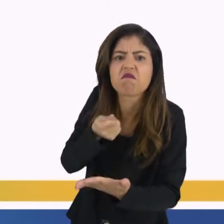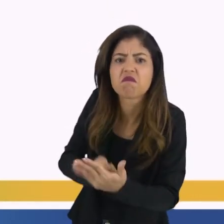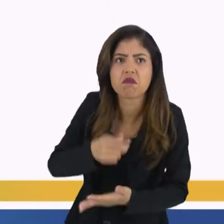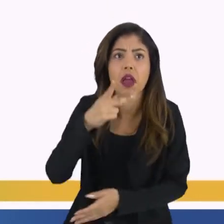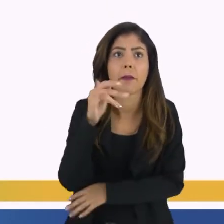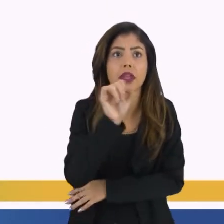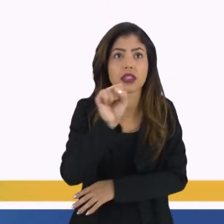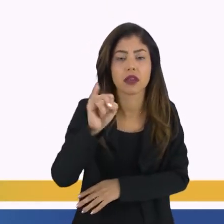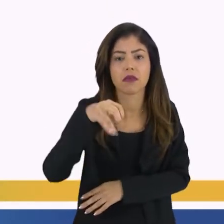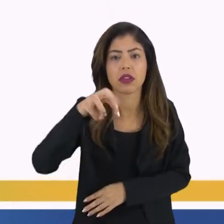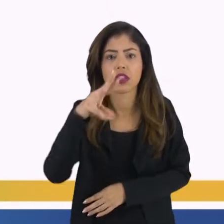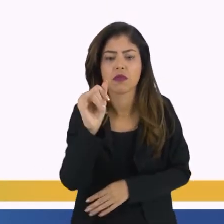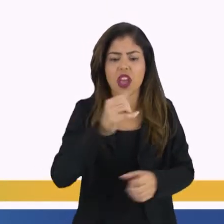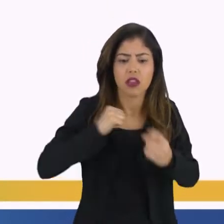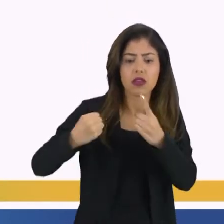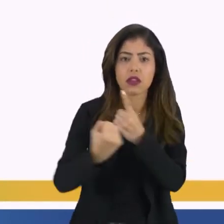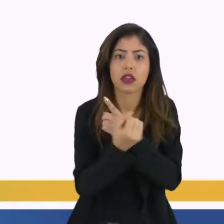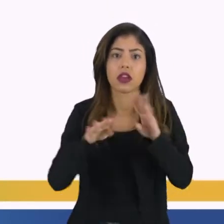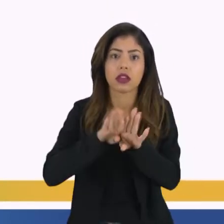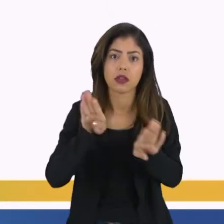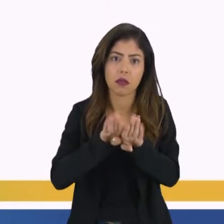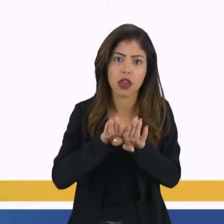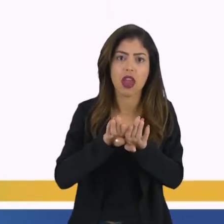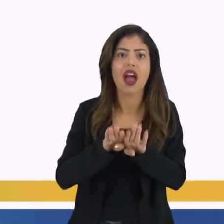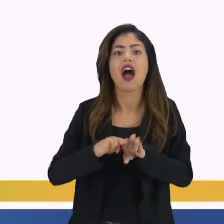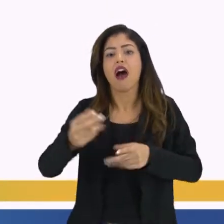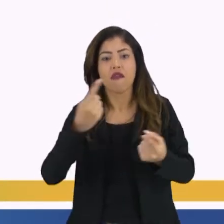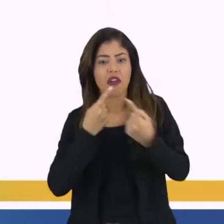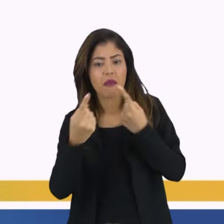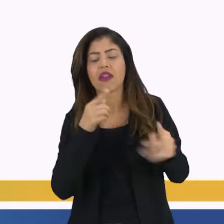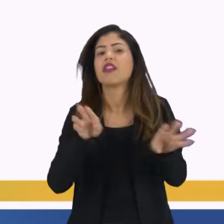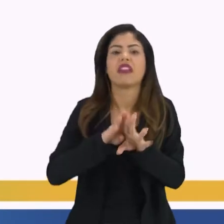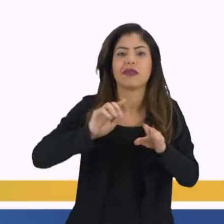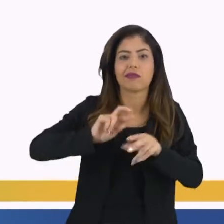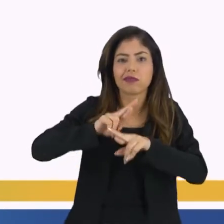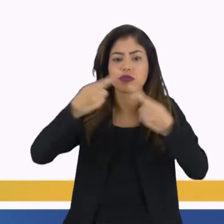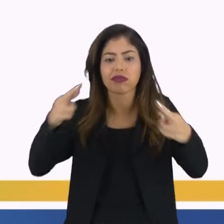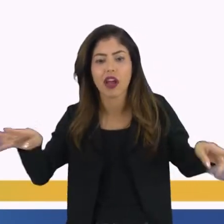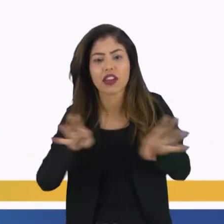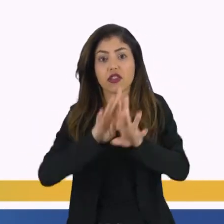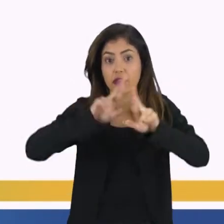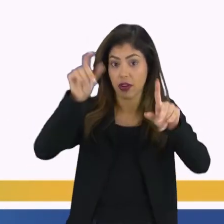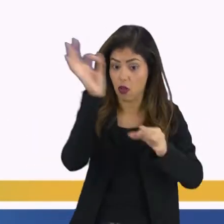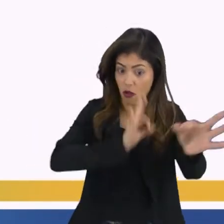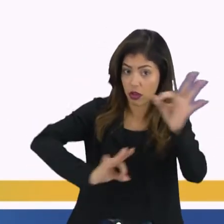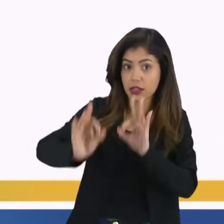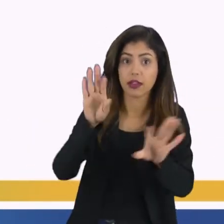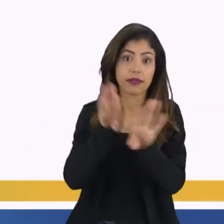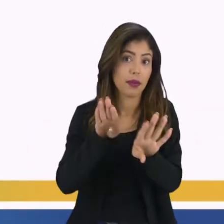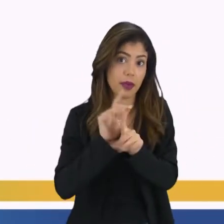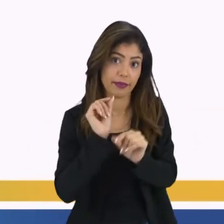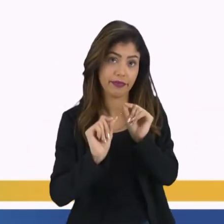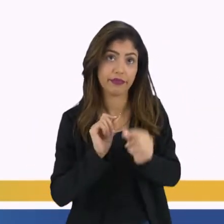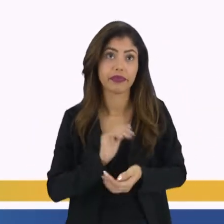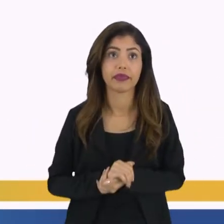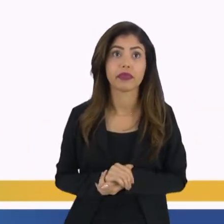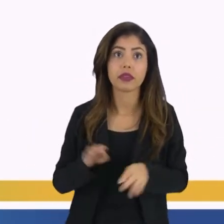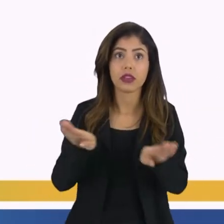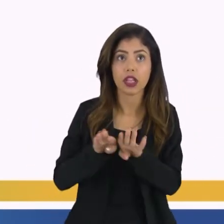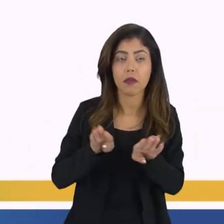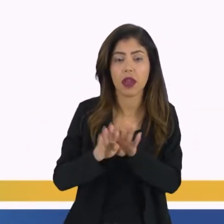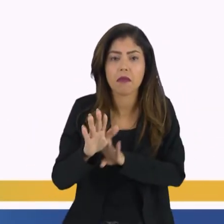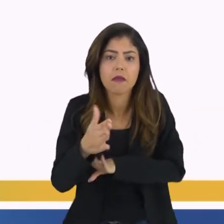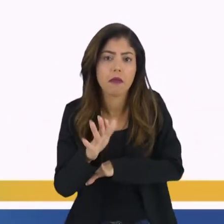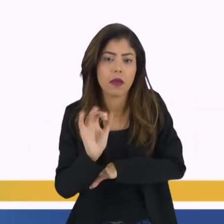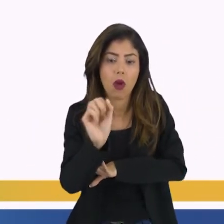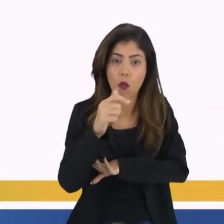questões negativas da sociedade. Nós vamos ter um vocabulário extremamente rebuscado e muito bem organizado, né, a concisão vocabular. E nós vamos ter